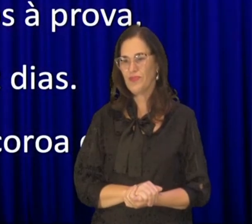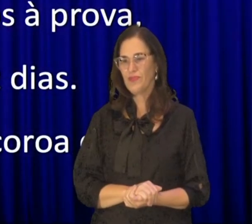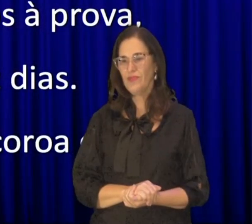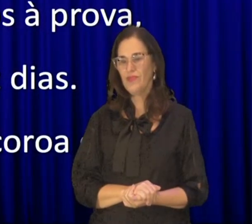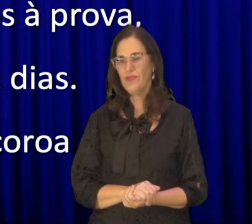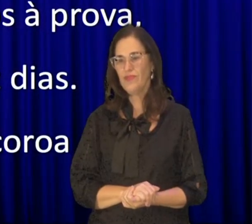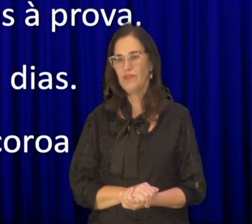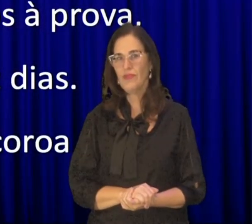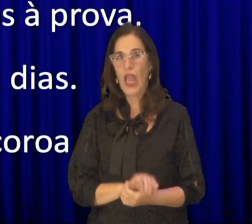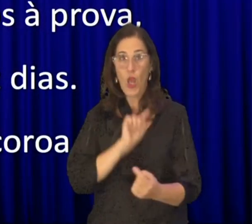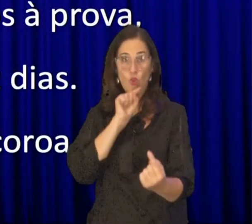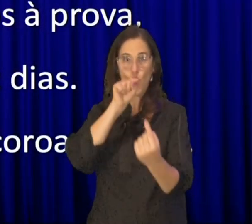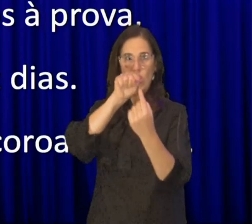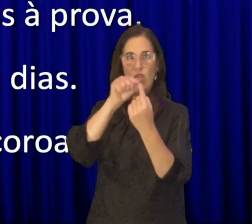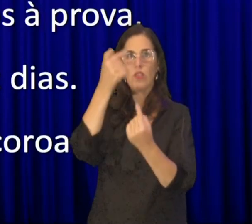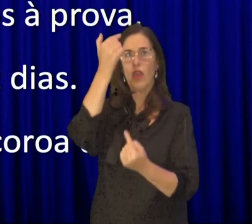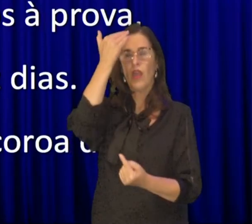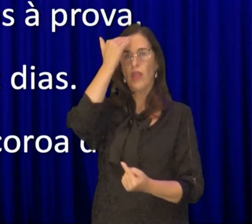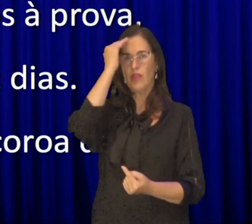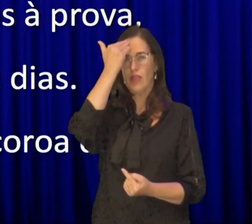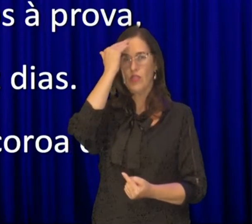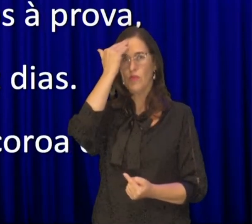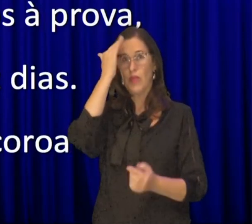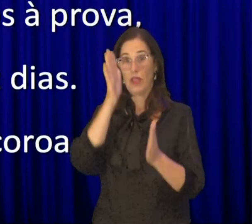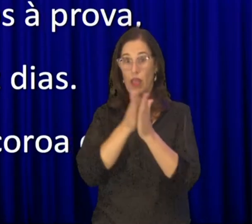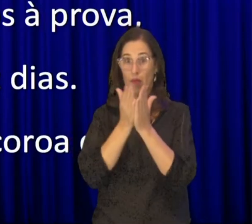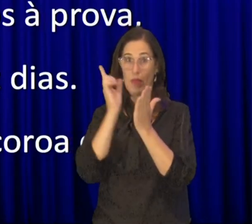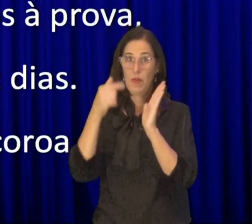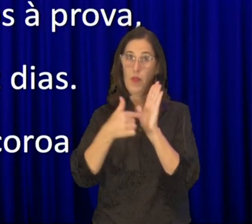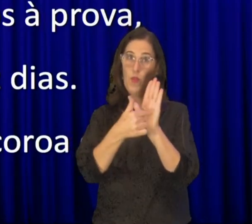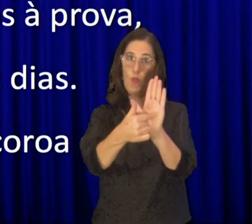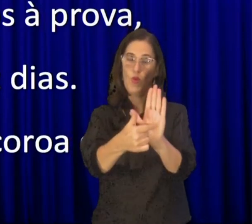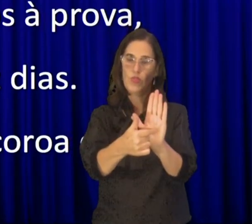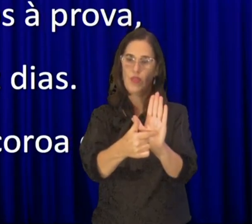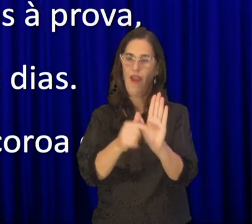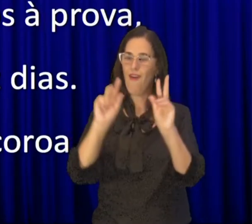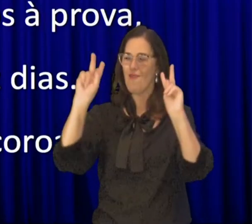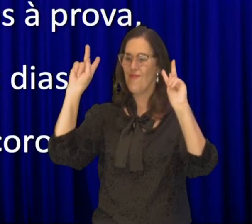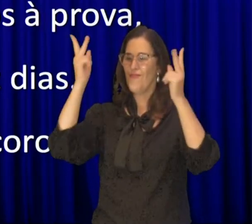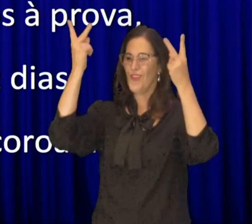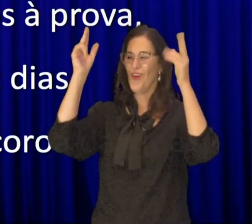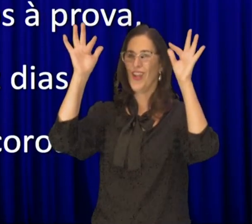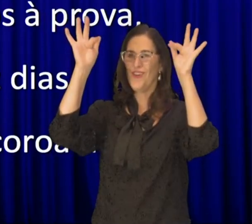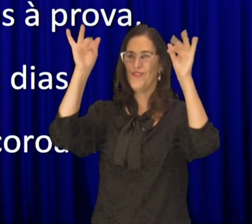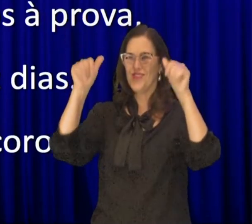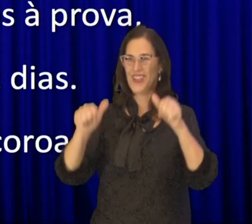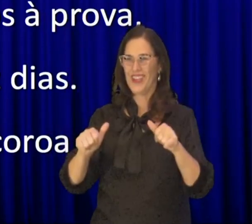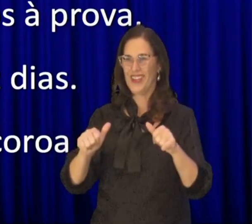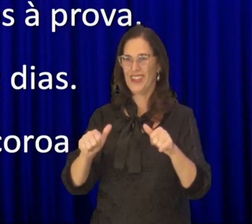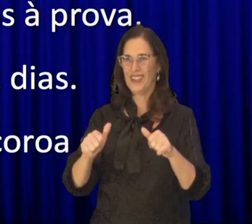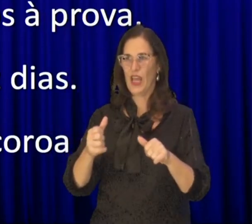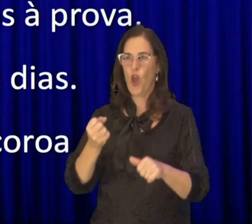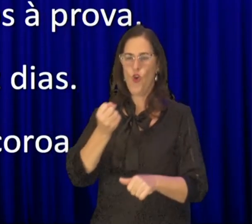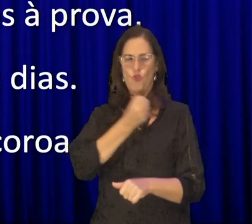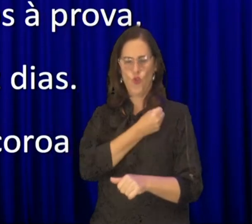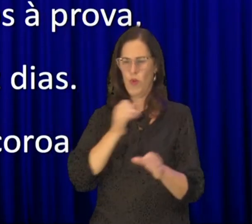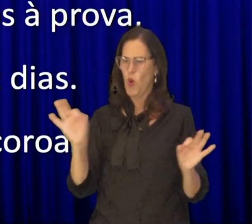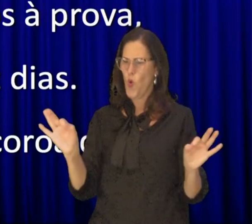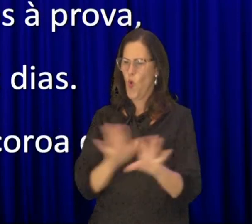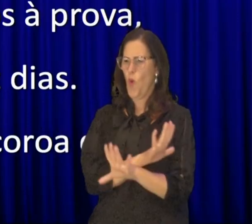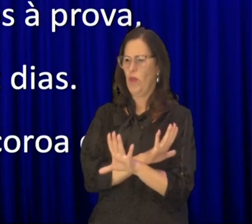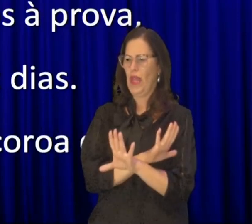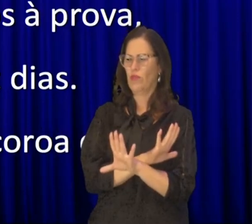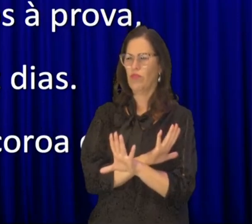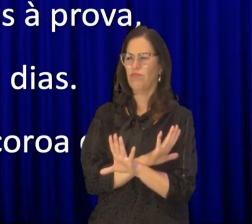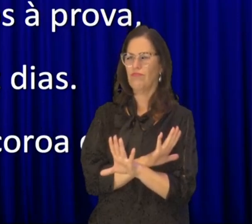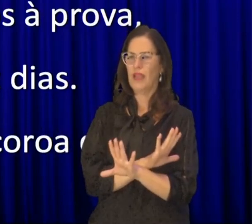Este sentido do entendimento que a palavra nos traz, da vitória final, de um número completo, de um